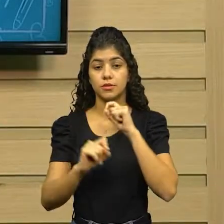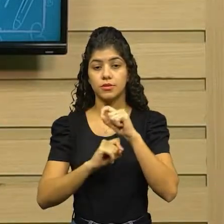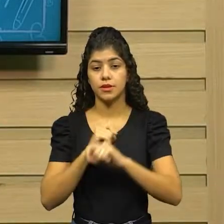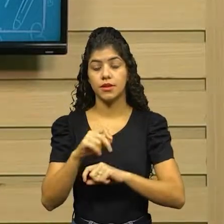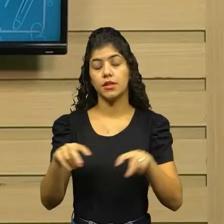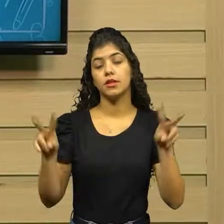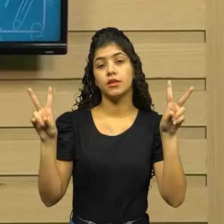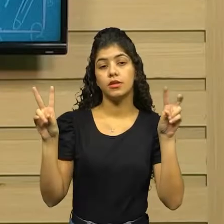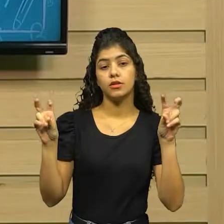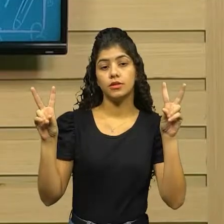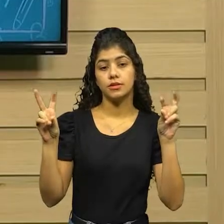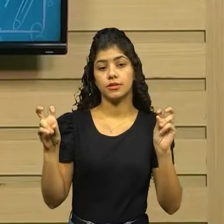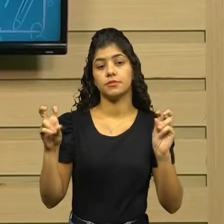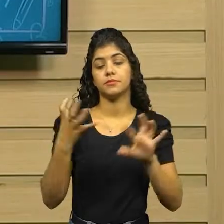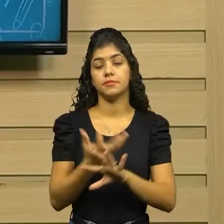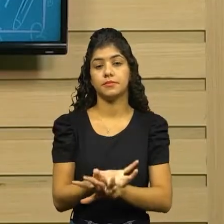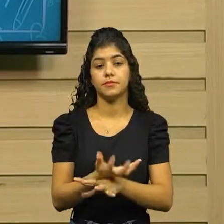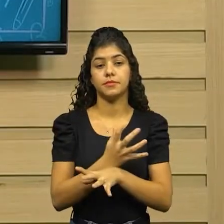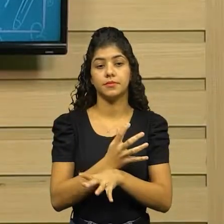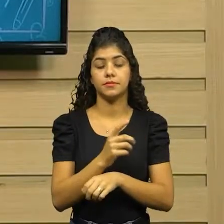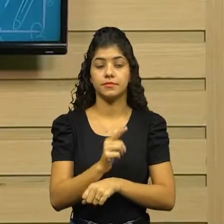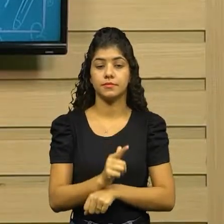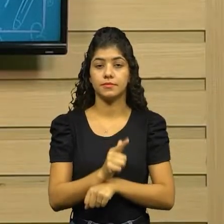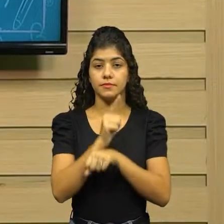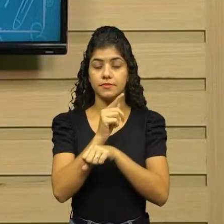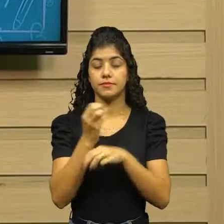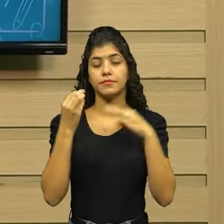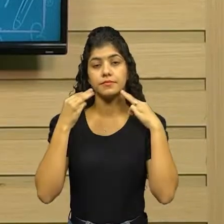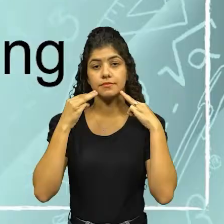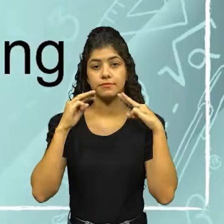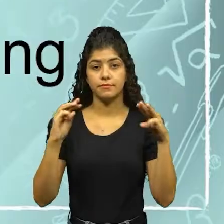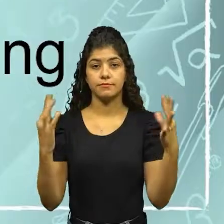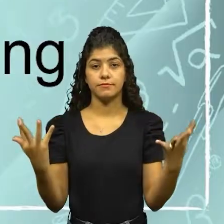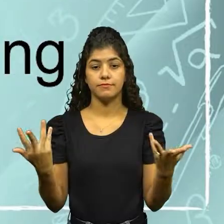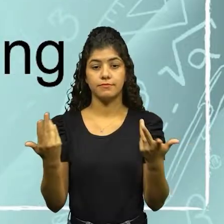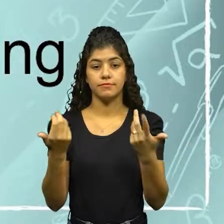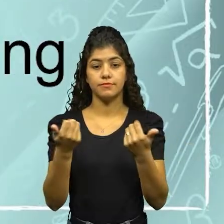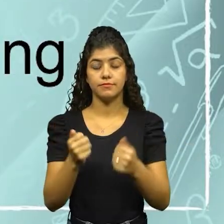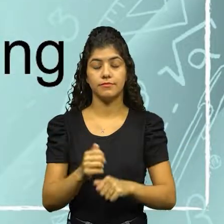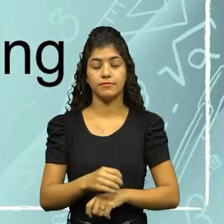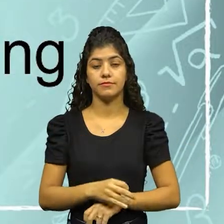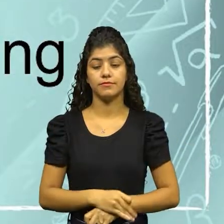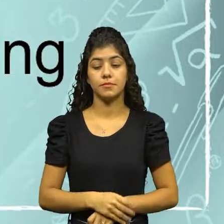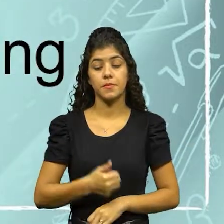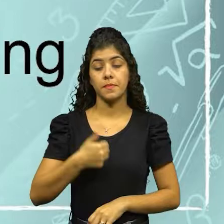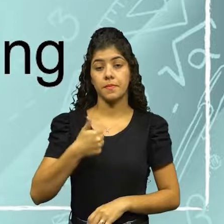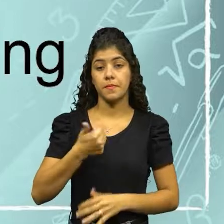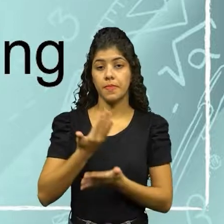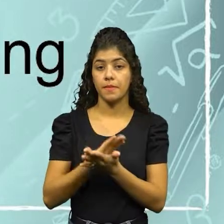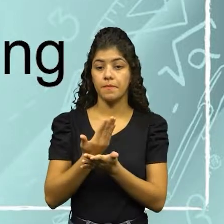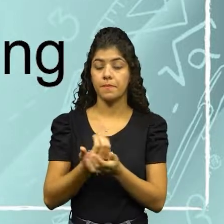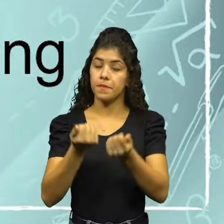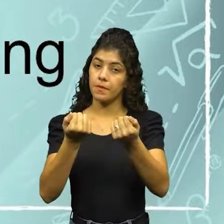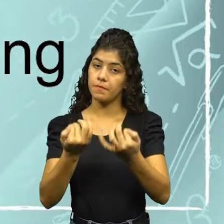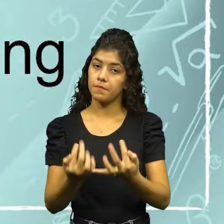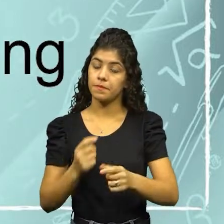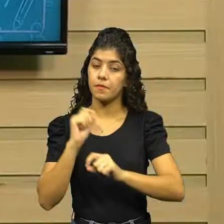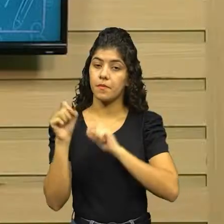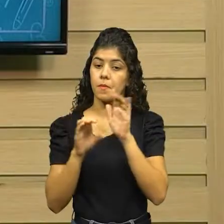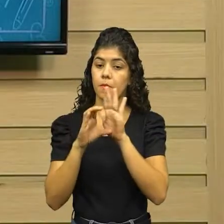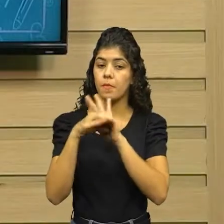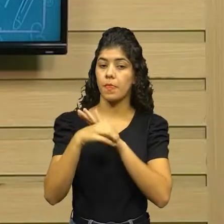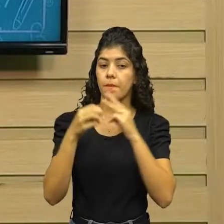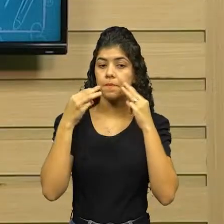pauta da disciplina Gestão de Marketing e Qualidade. Na primeira aula nós vamos falar sobre os conceitos de